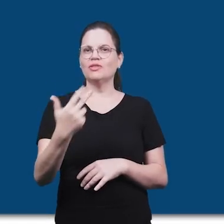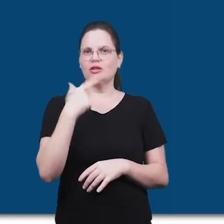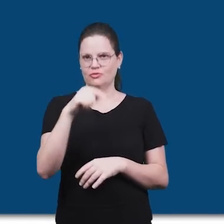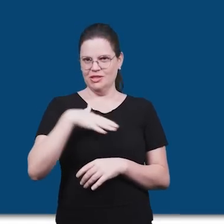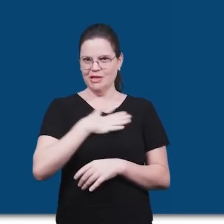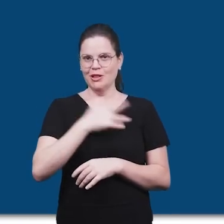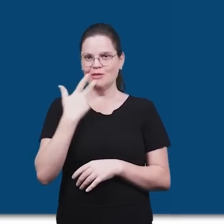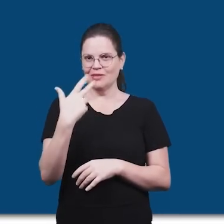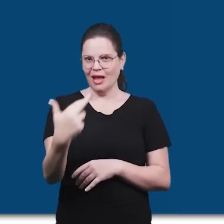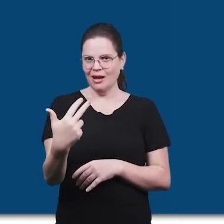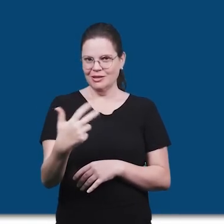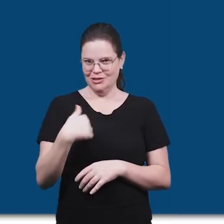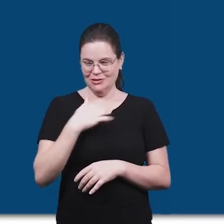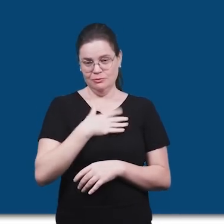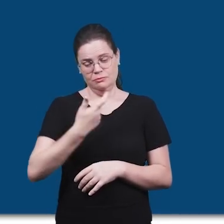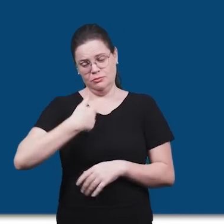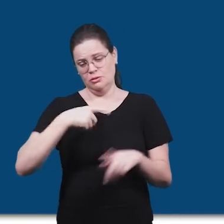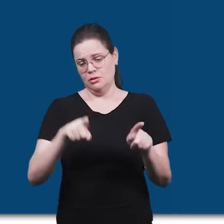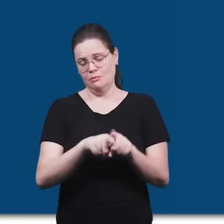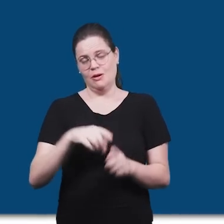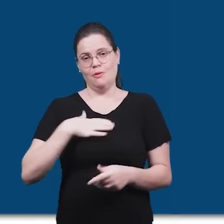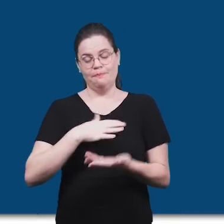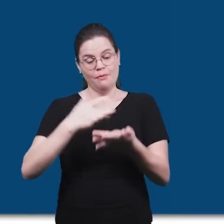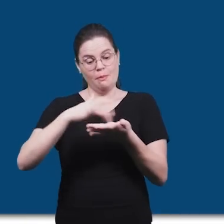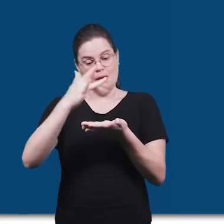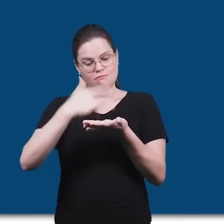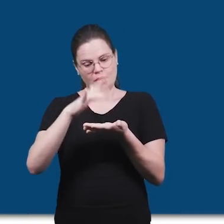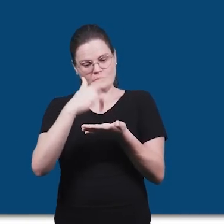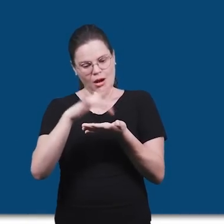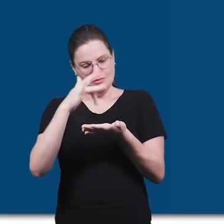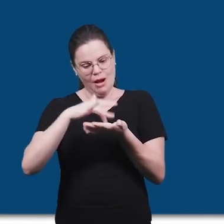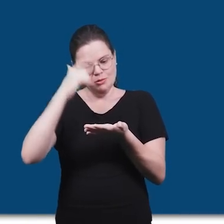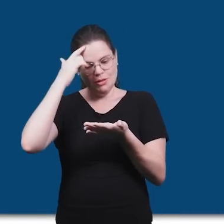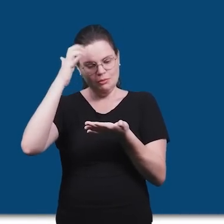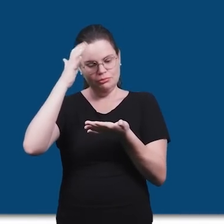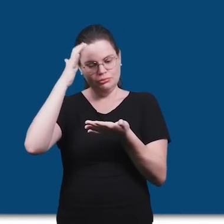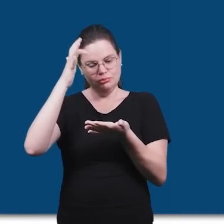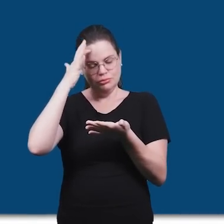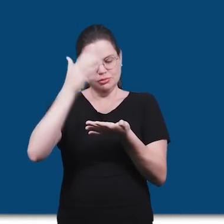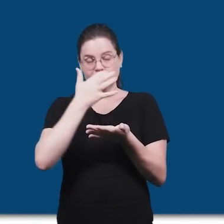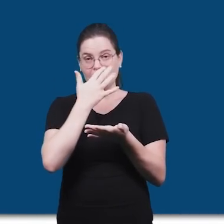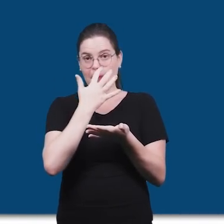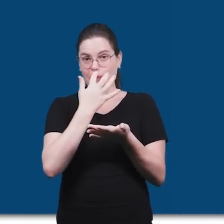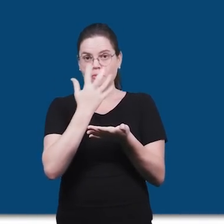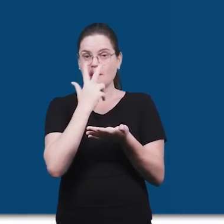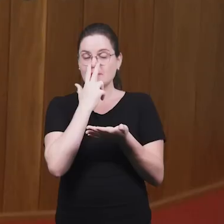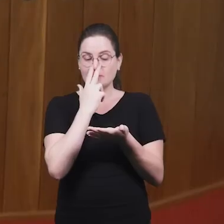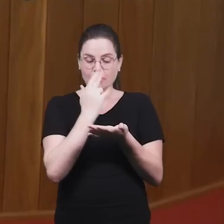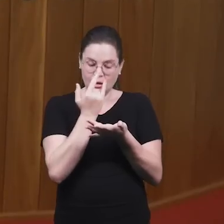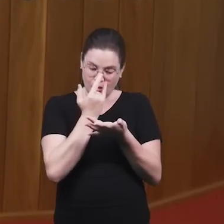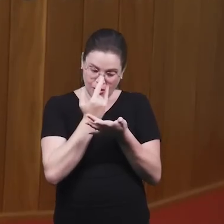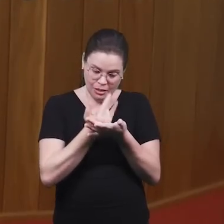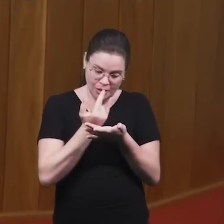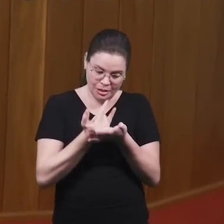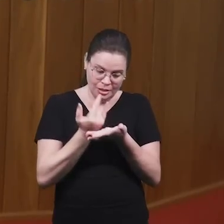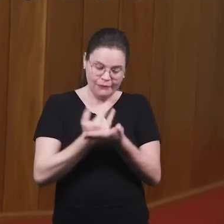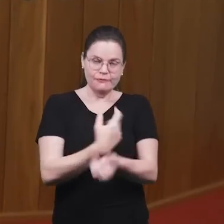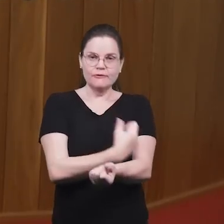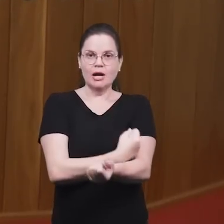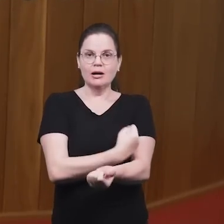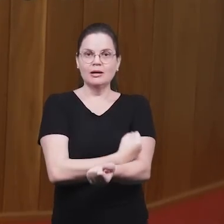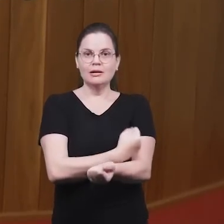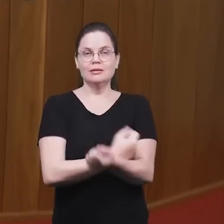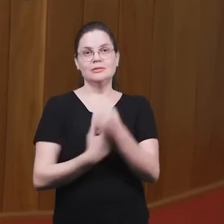de novidade? Eu também. Aí o cérebro da gente, sabe por que não sai dali? Porque ele